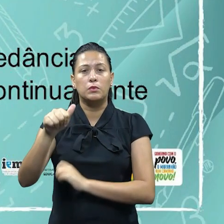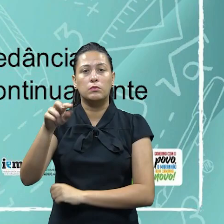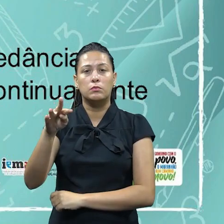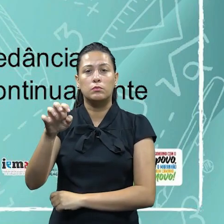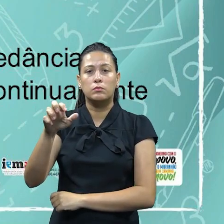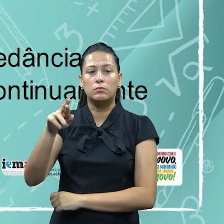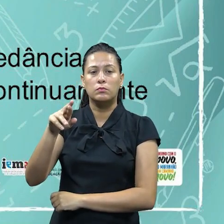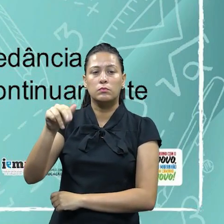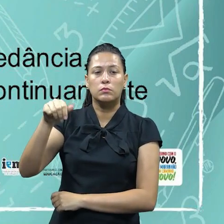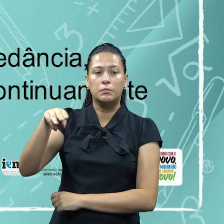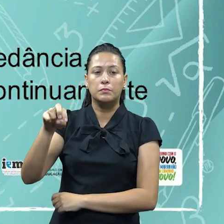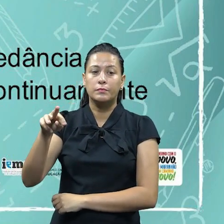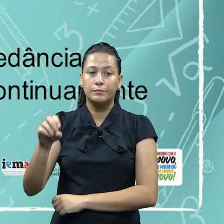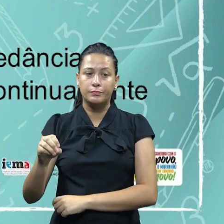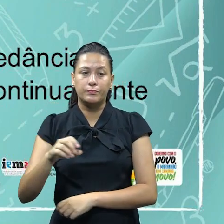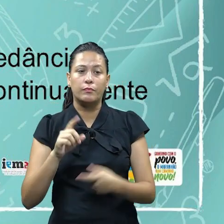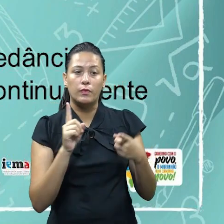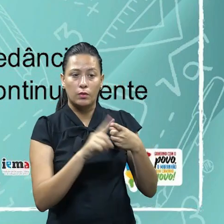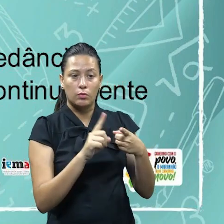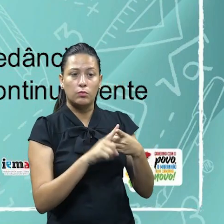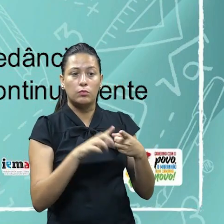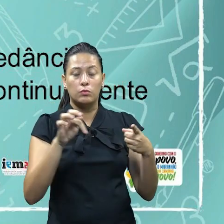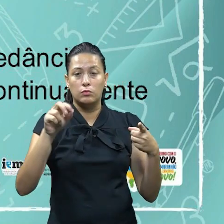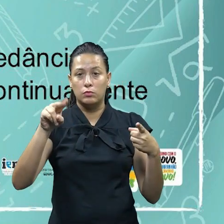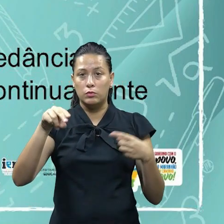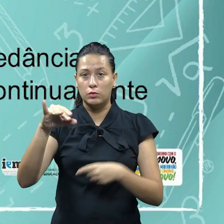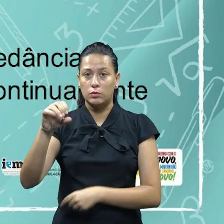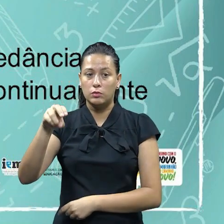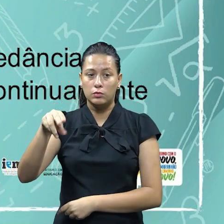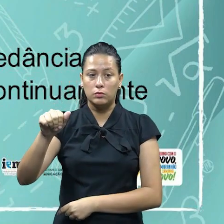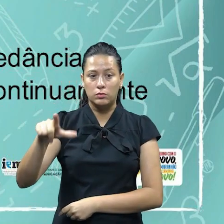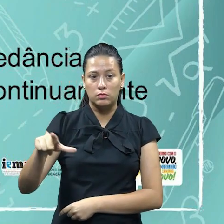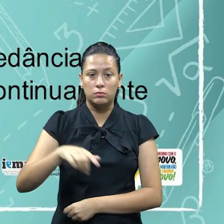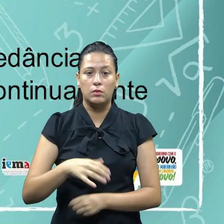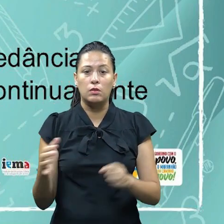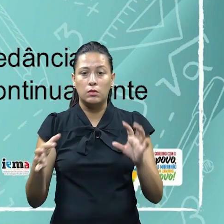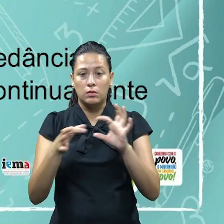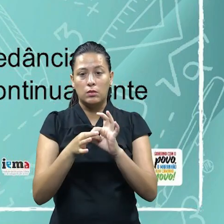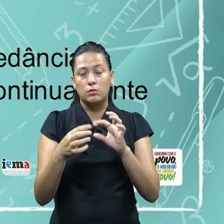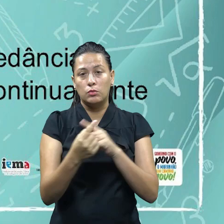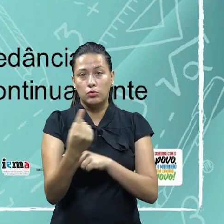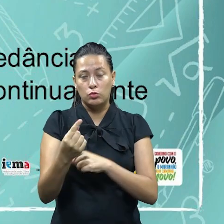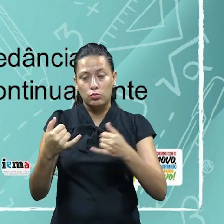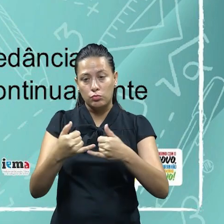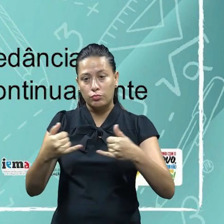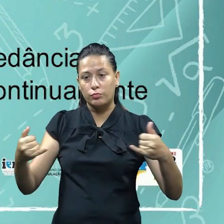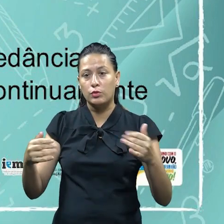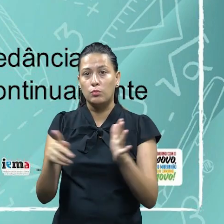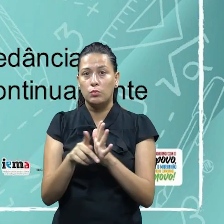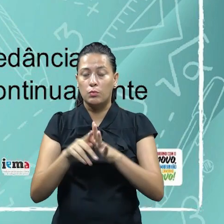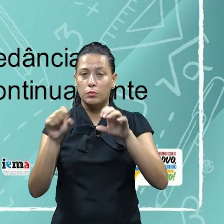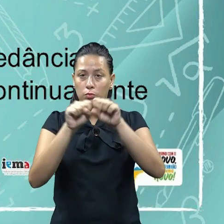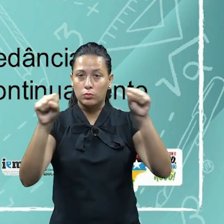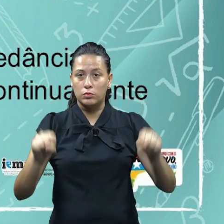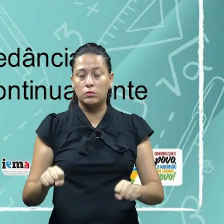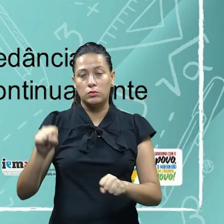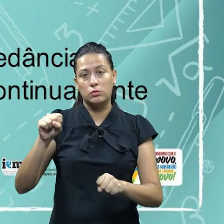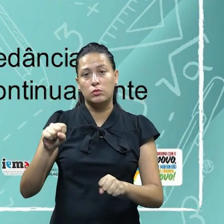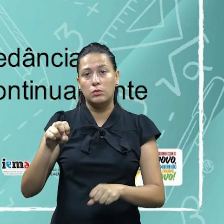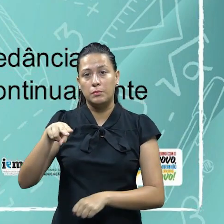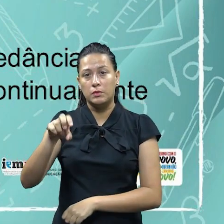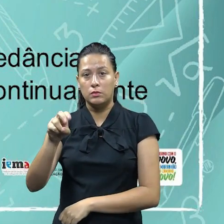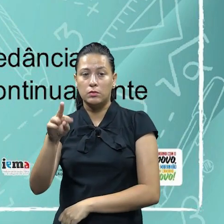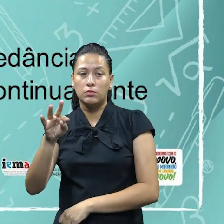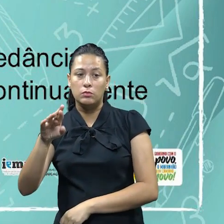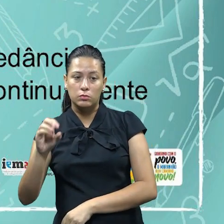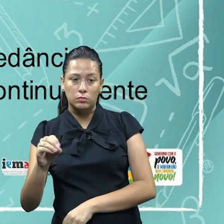O aterramento ele pode ser funcional, ligação através de um dos condutores do sistema neutro, de